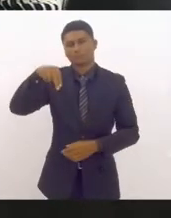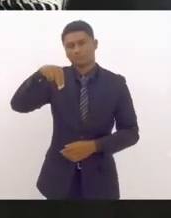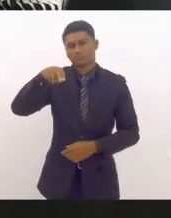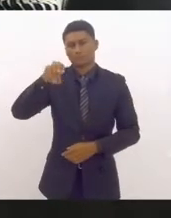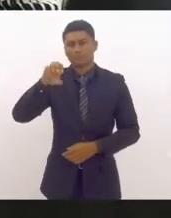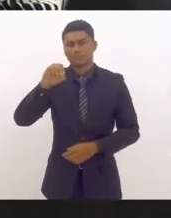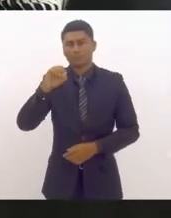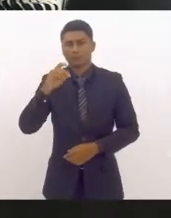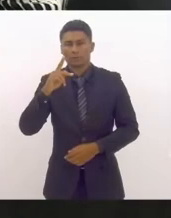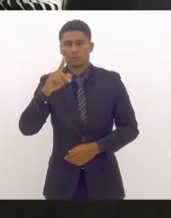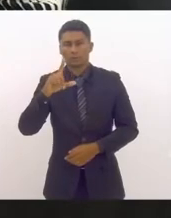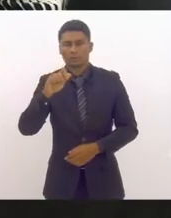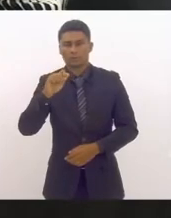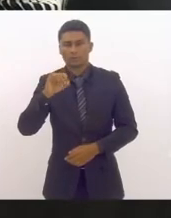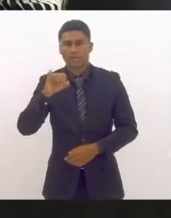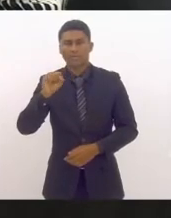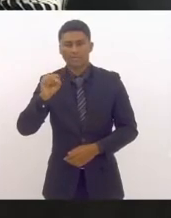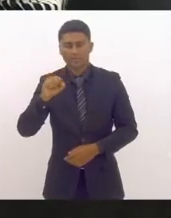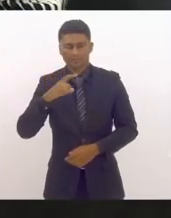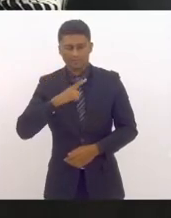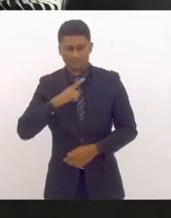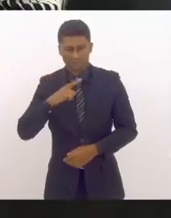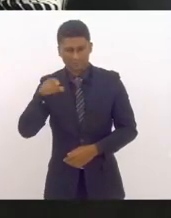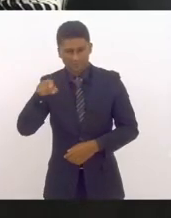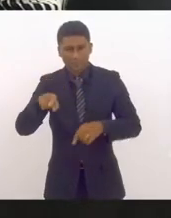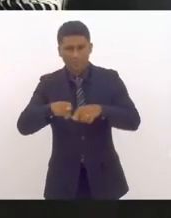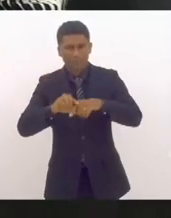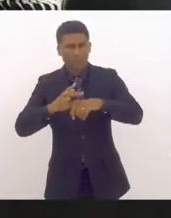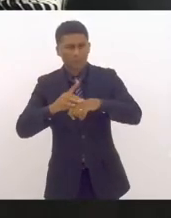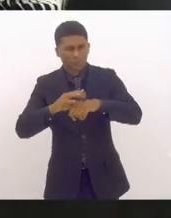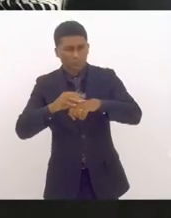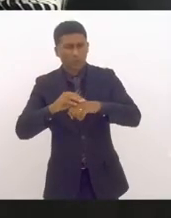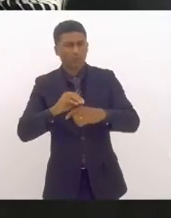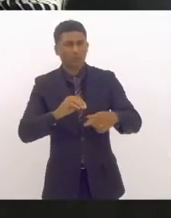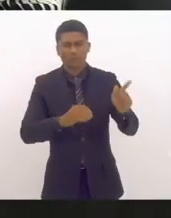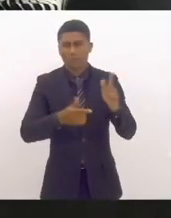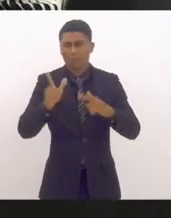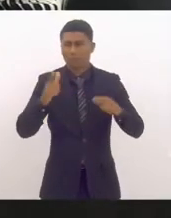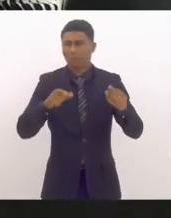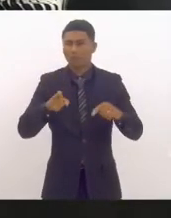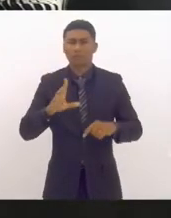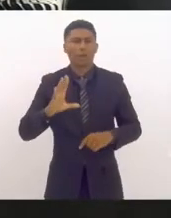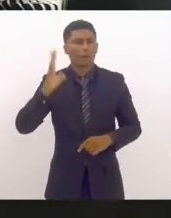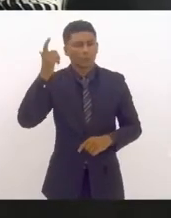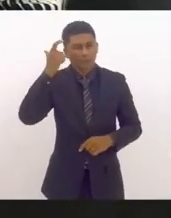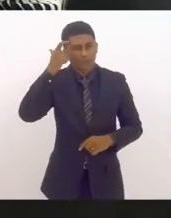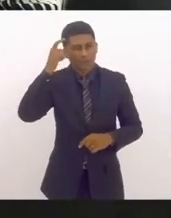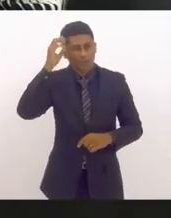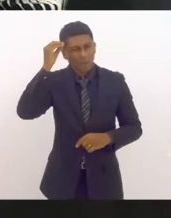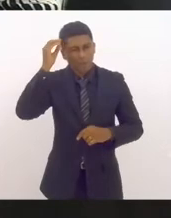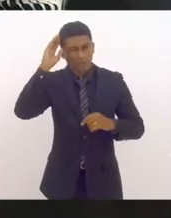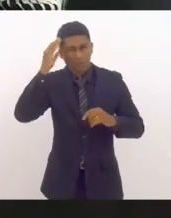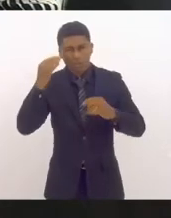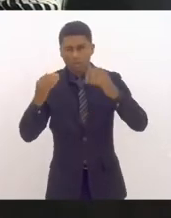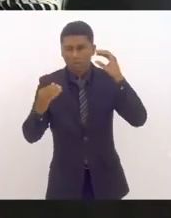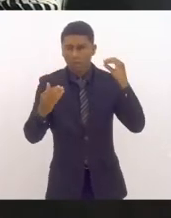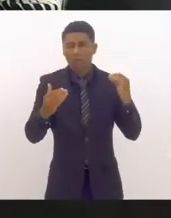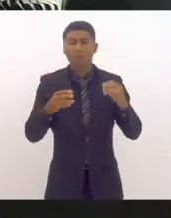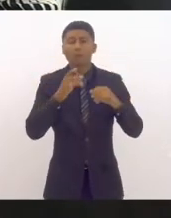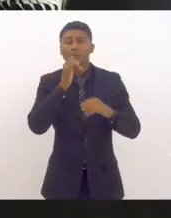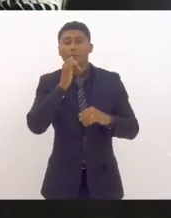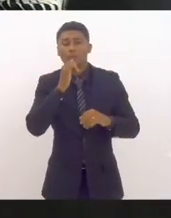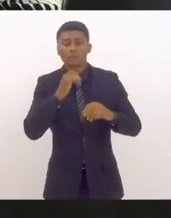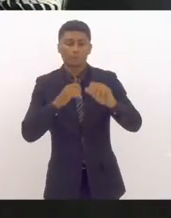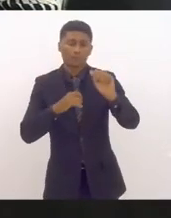neoplasia maligna e doenças que provocam a queda capilar, entre elas a alopécia,